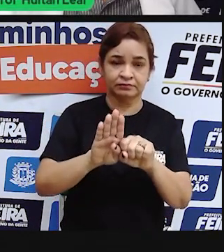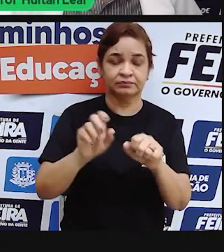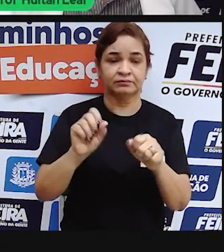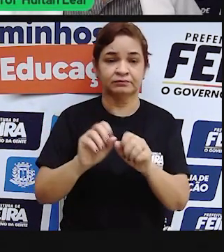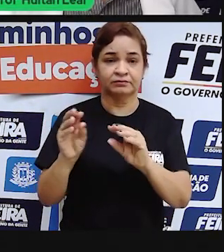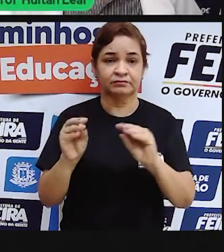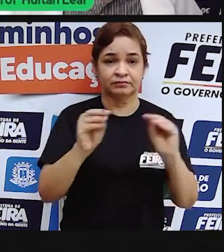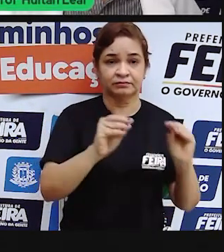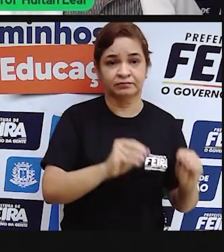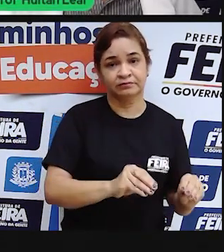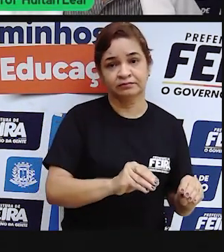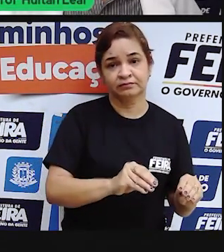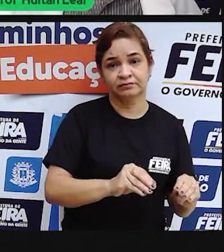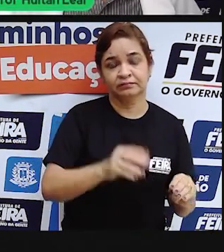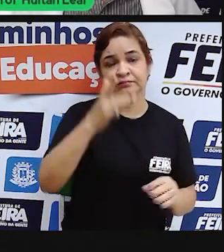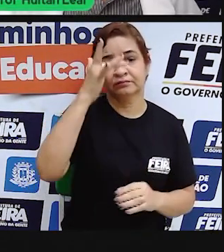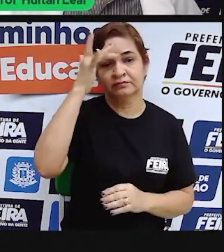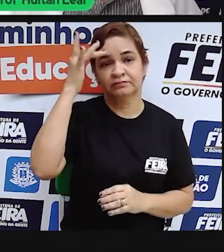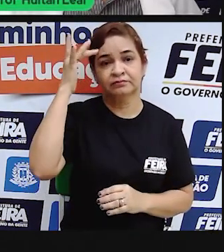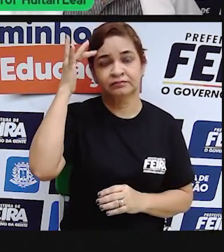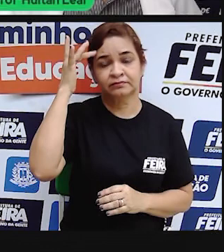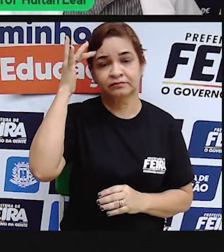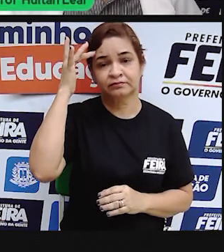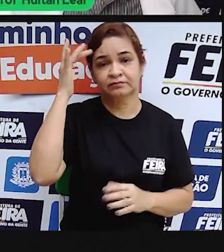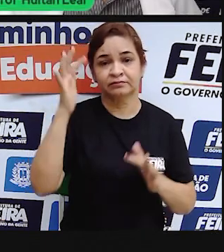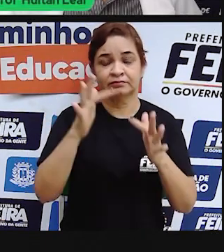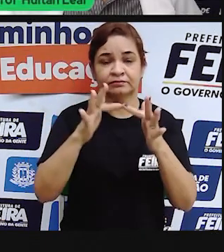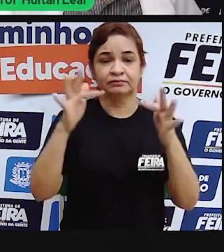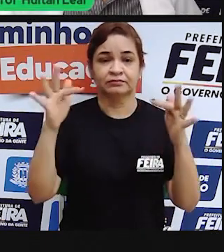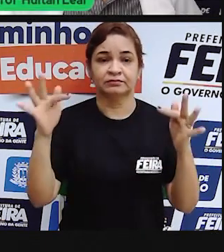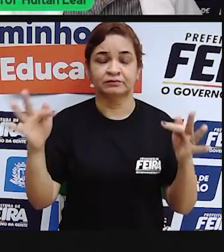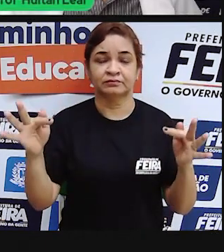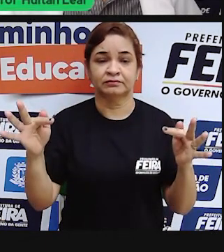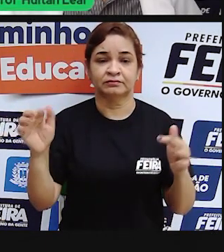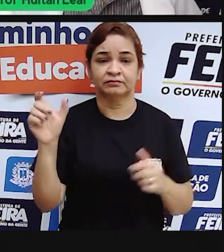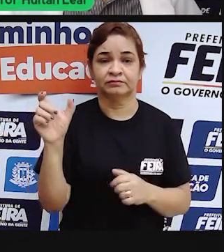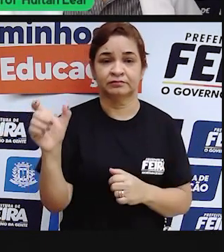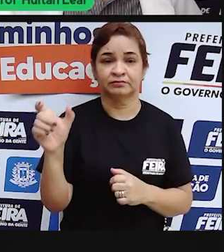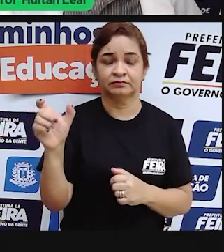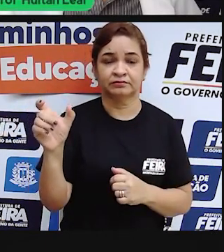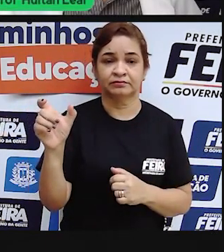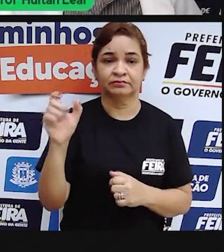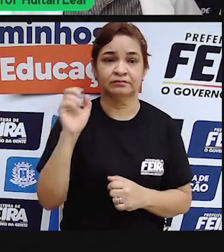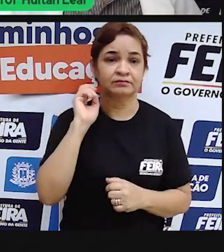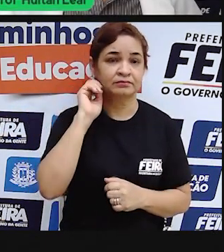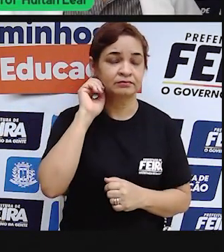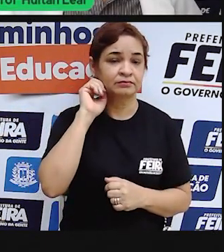sobre a pessoa a quem a frase está dando destaque, que